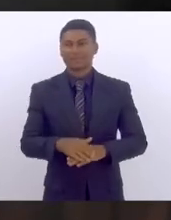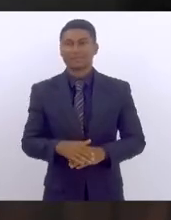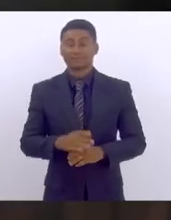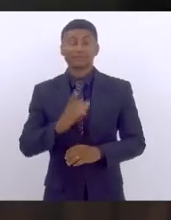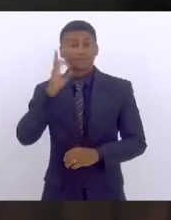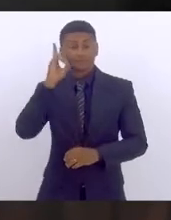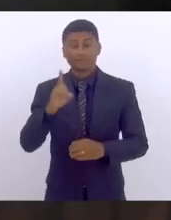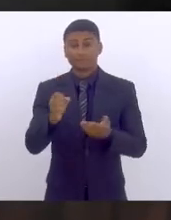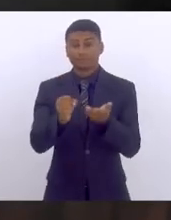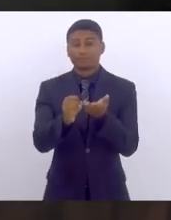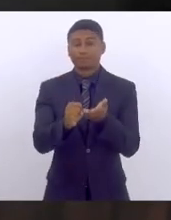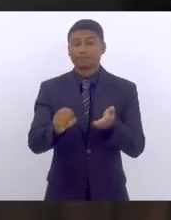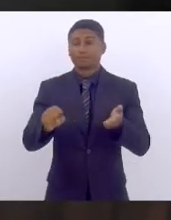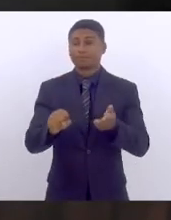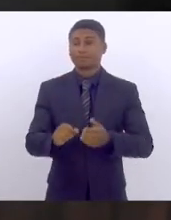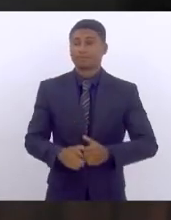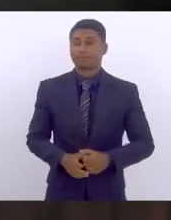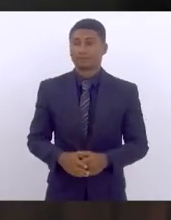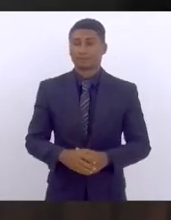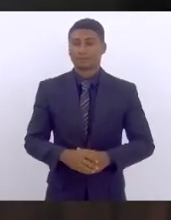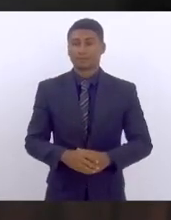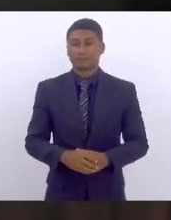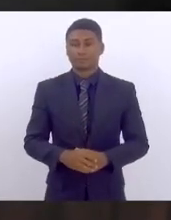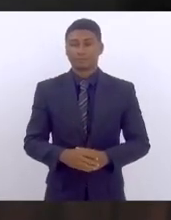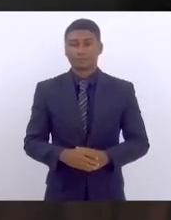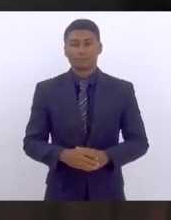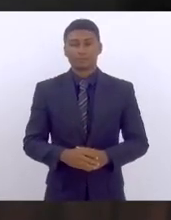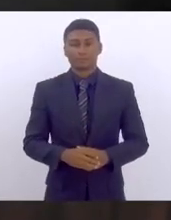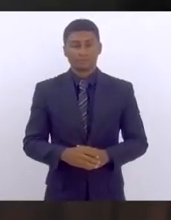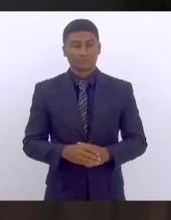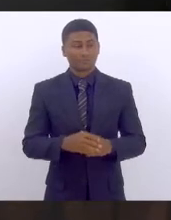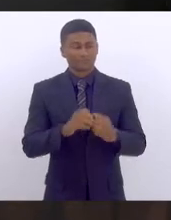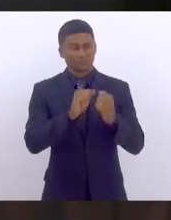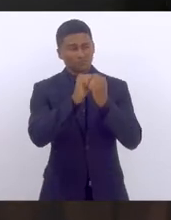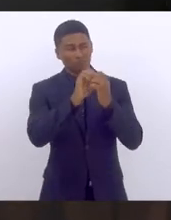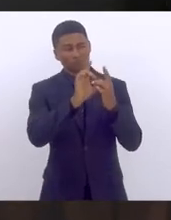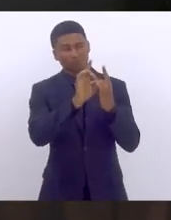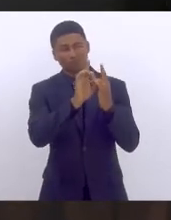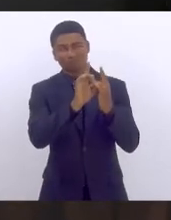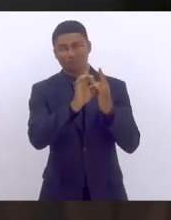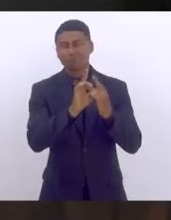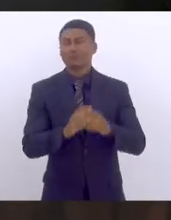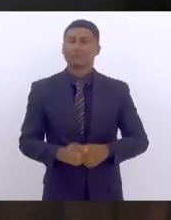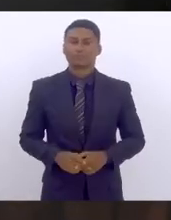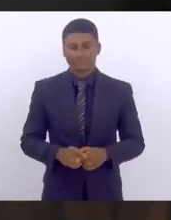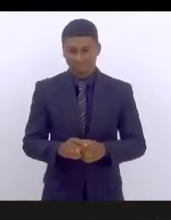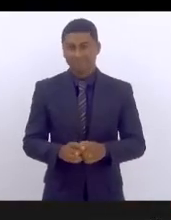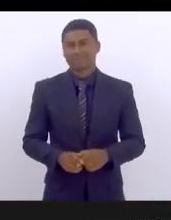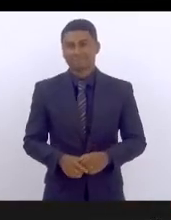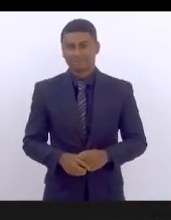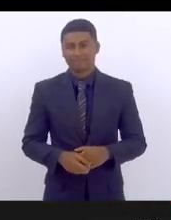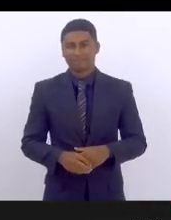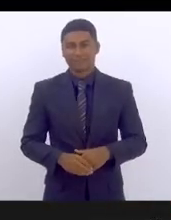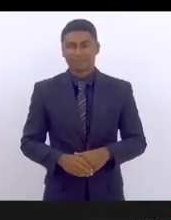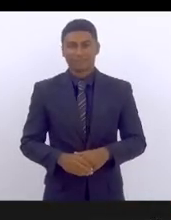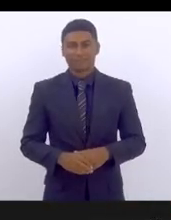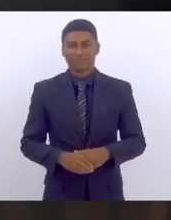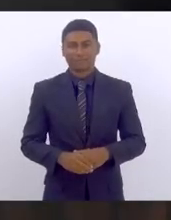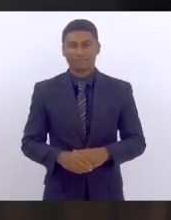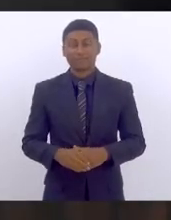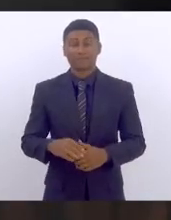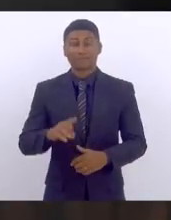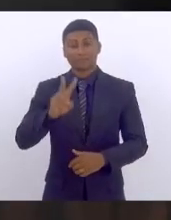Deputado Samuel Malafaia. Estamos juntos e misturados. Estamos sim, juntos e misturados. Deputado